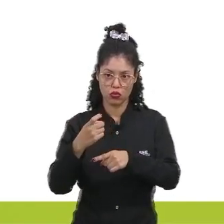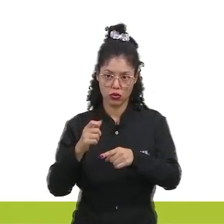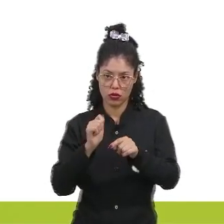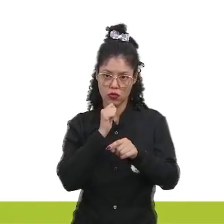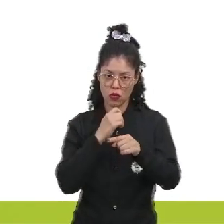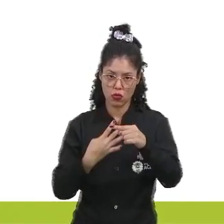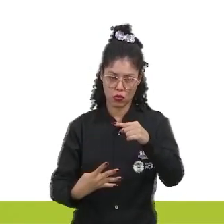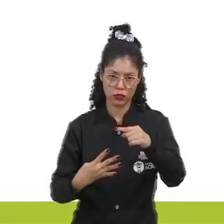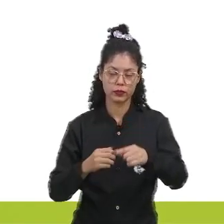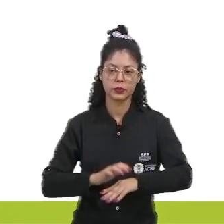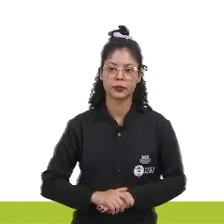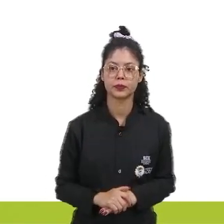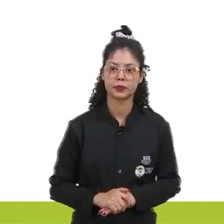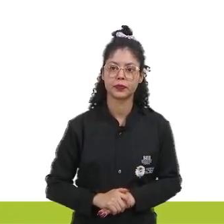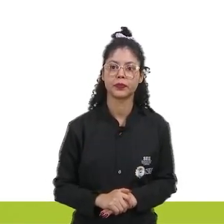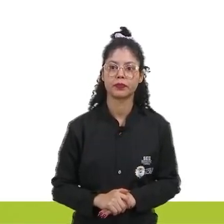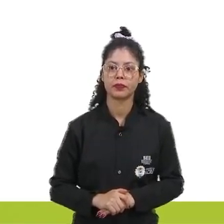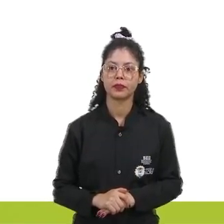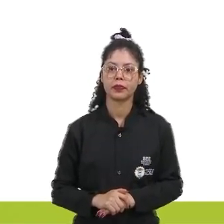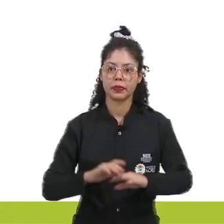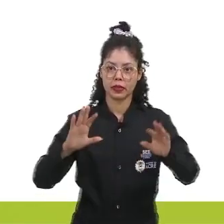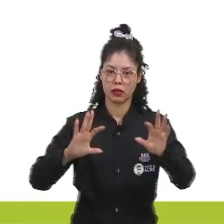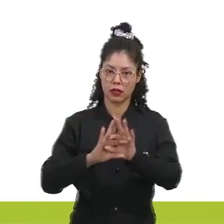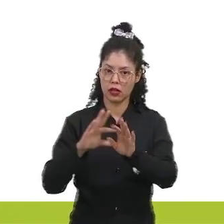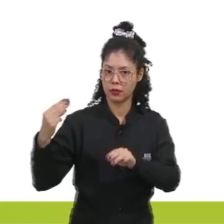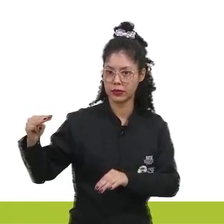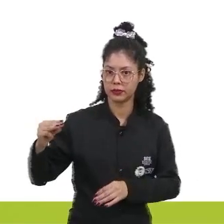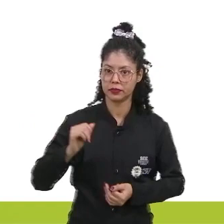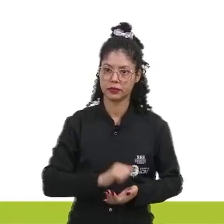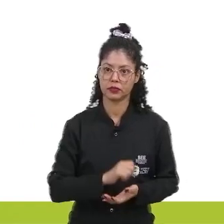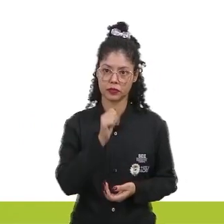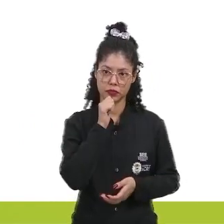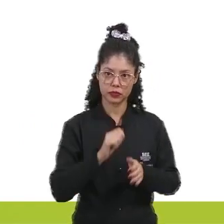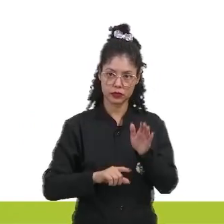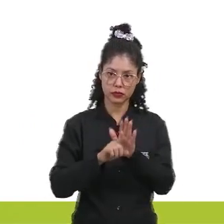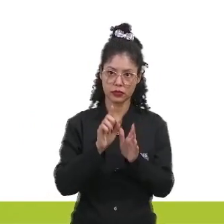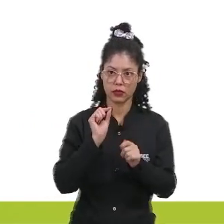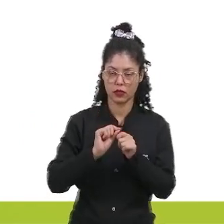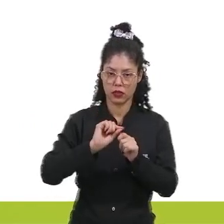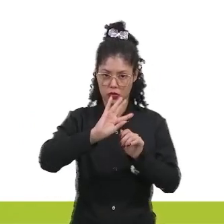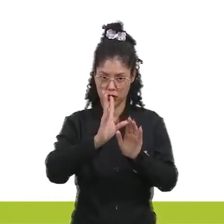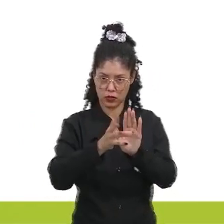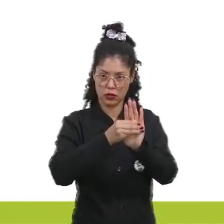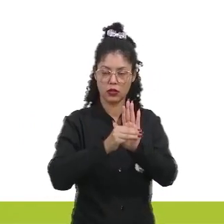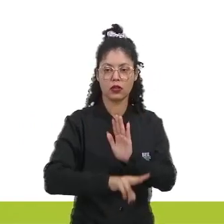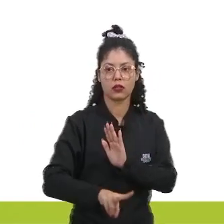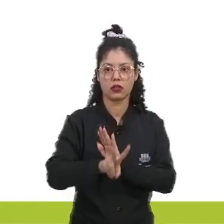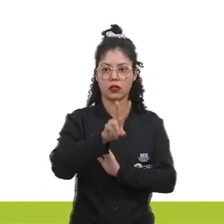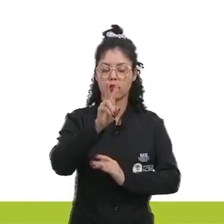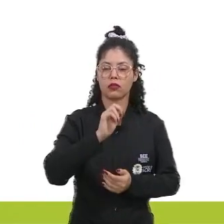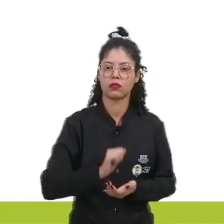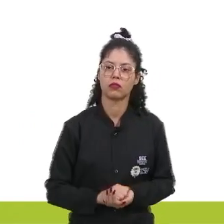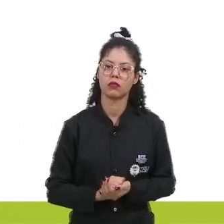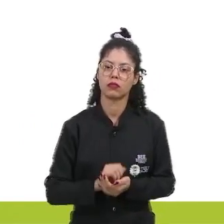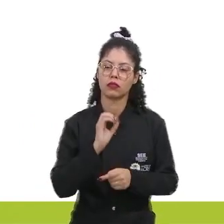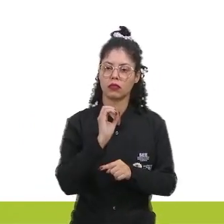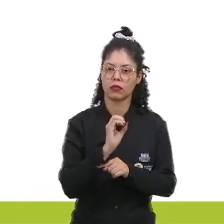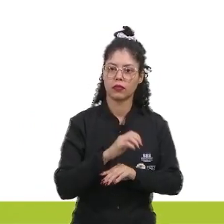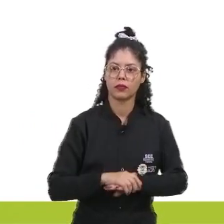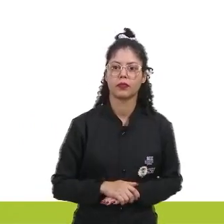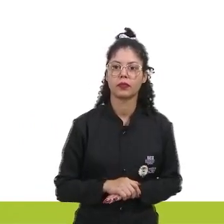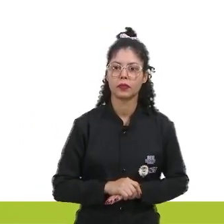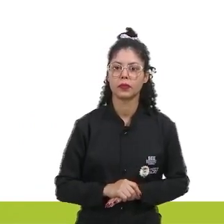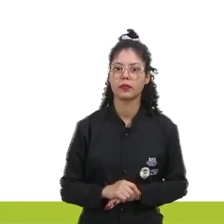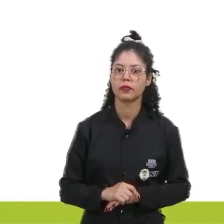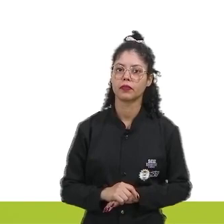o zero da função? Aí você pega lá a relação matemática, que é a lei de formação, e atribui o valor f de x 0, tá bom? Vamos